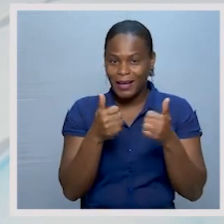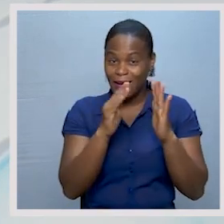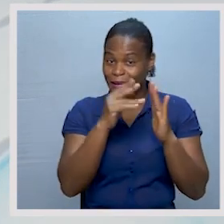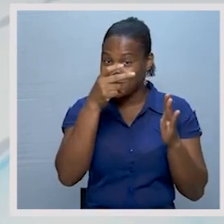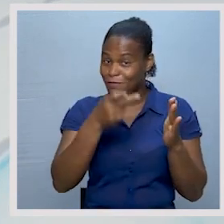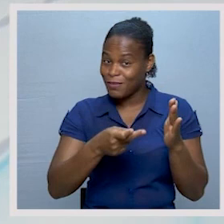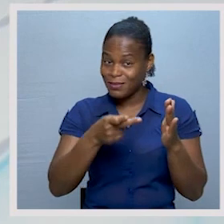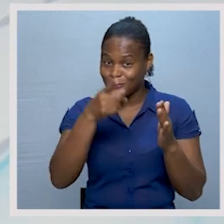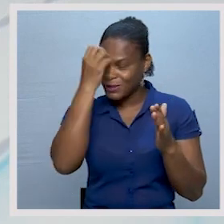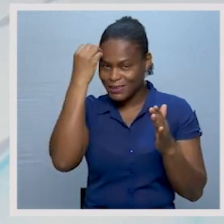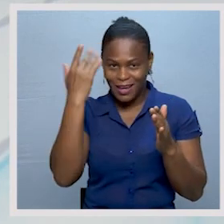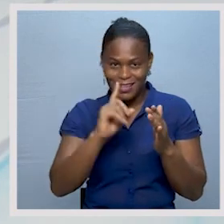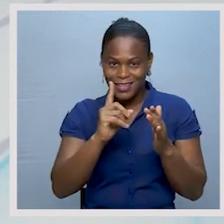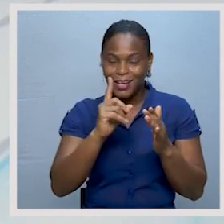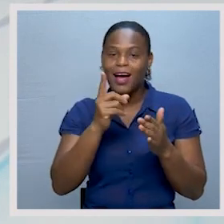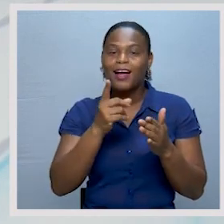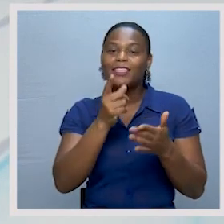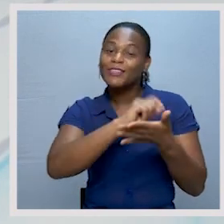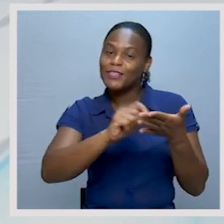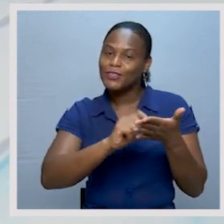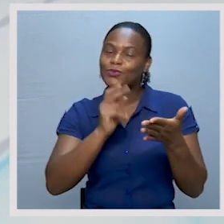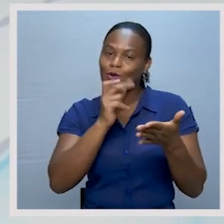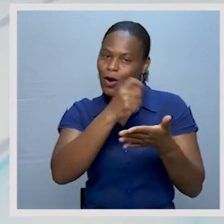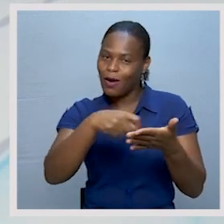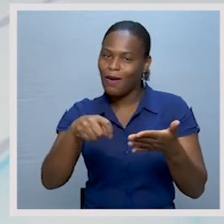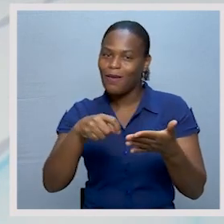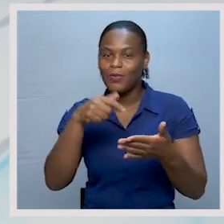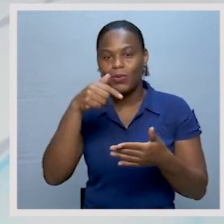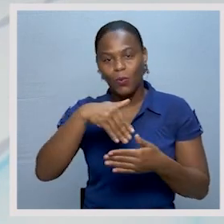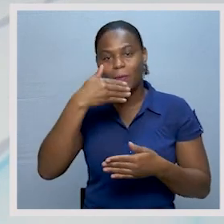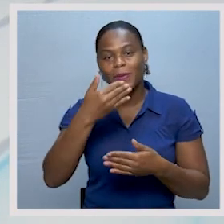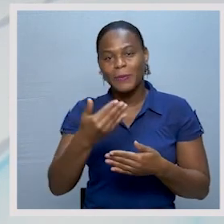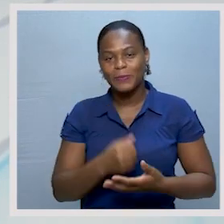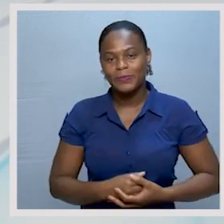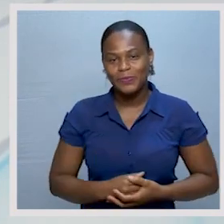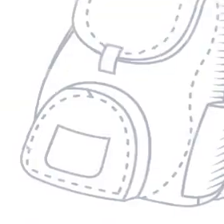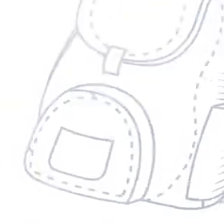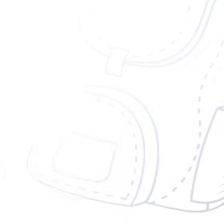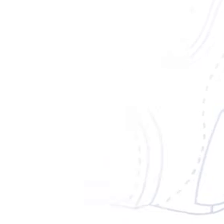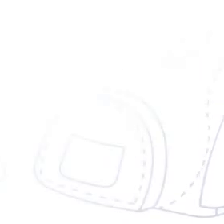fiquem em casa. Não se esqueçam de resolver os exercícios pedidos.